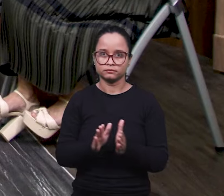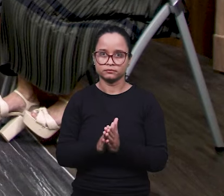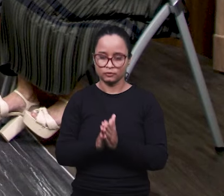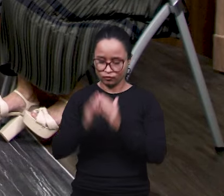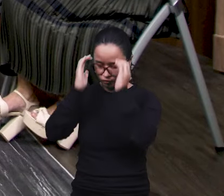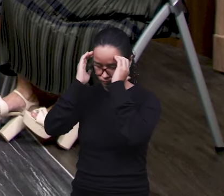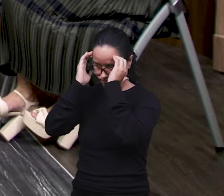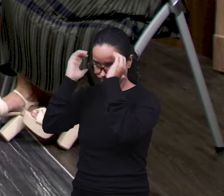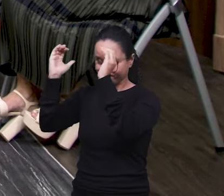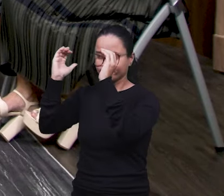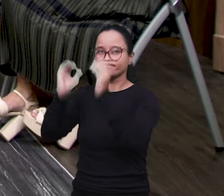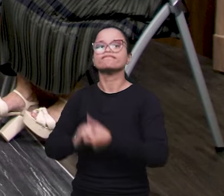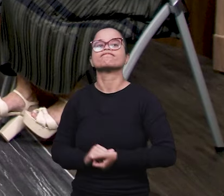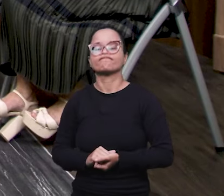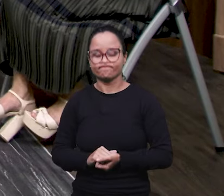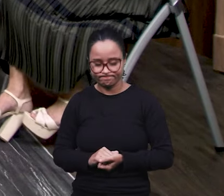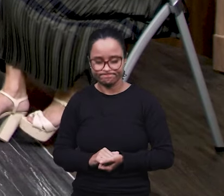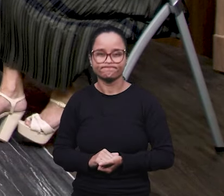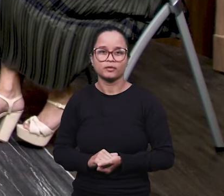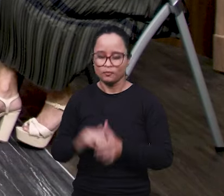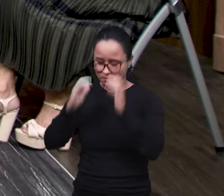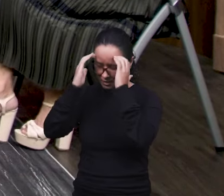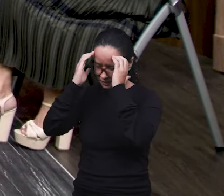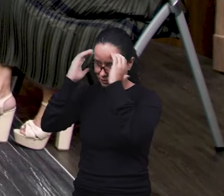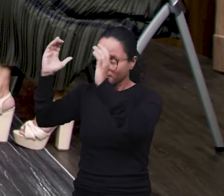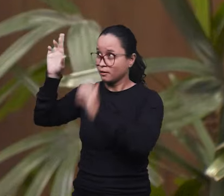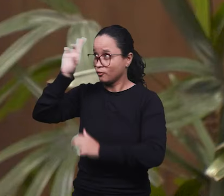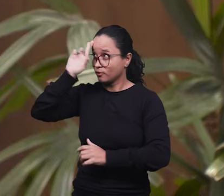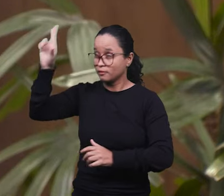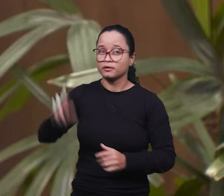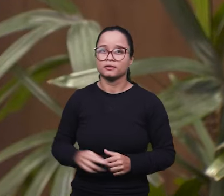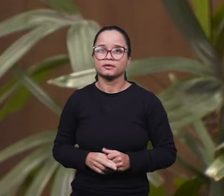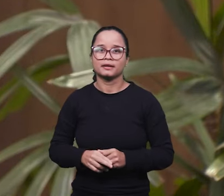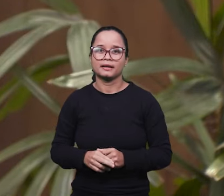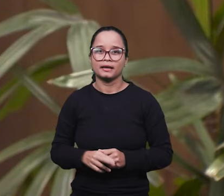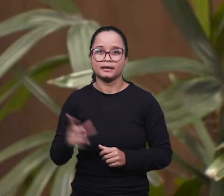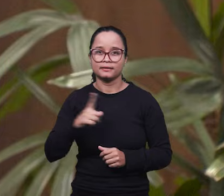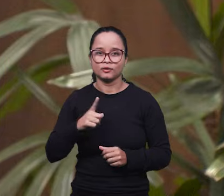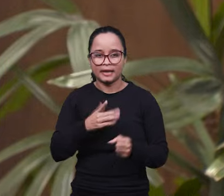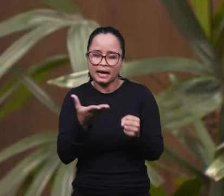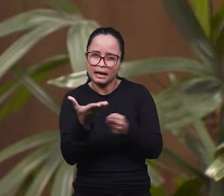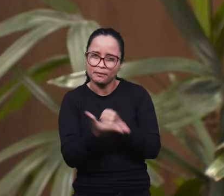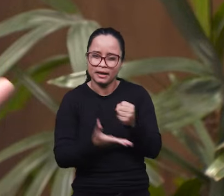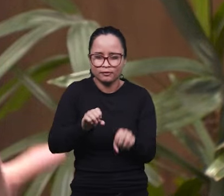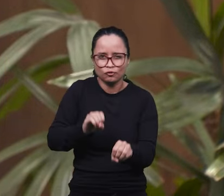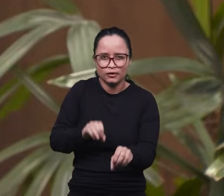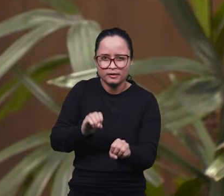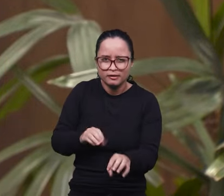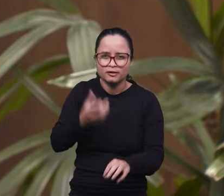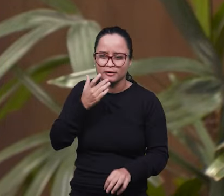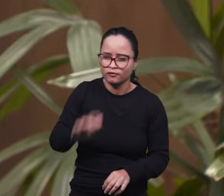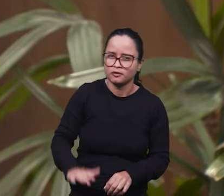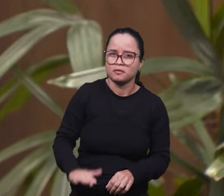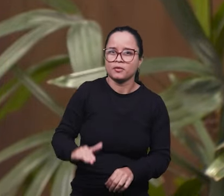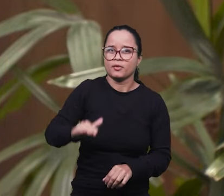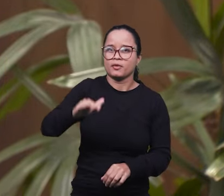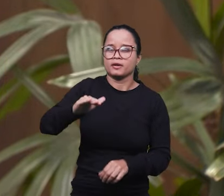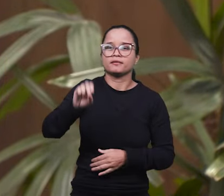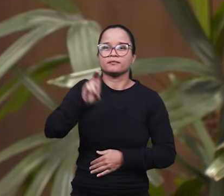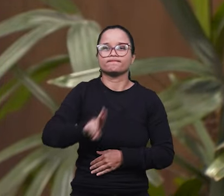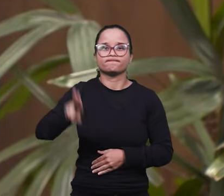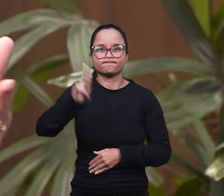continua obedecendo o senhor obedeceu ao Senhor então é desde essa estrutura e saber de ser usado né